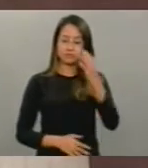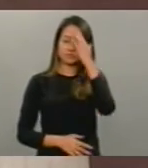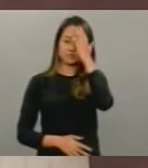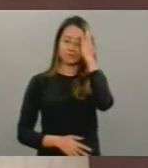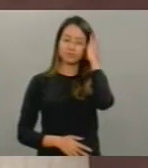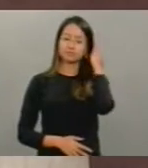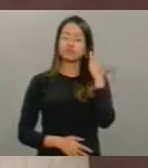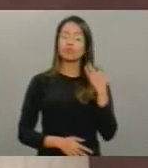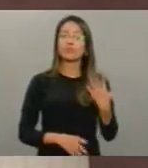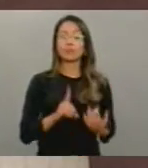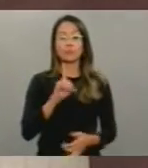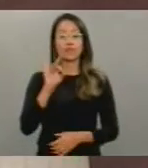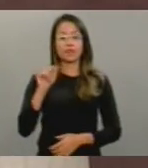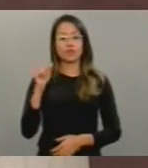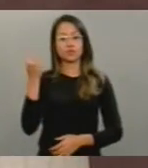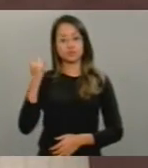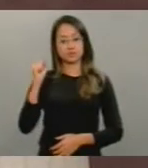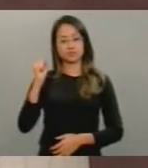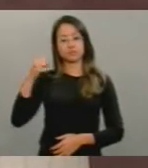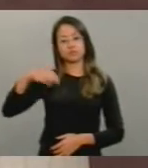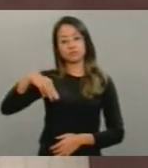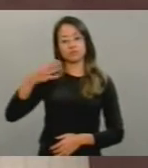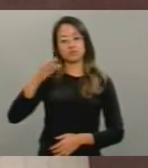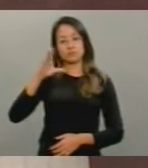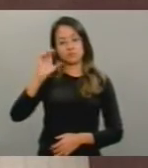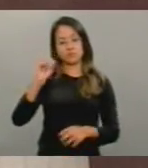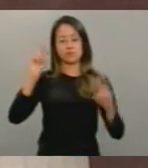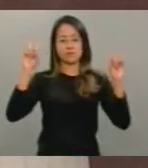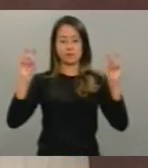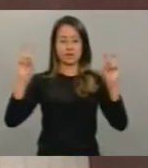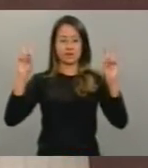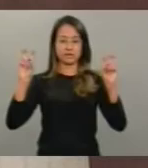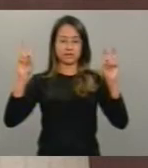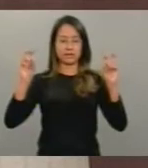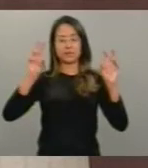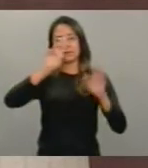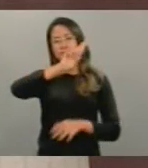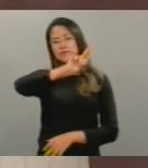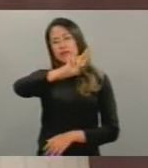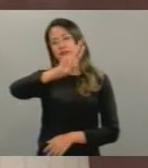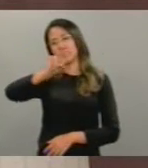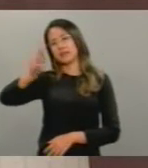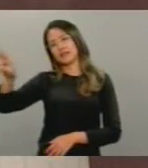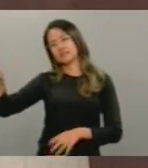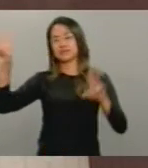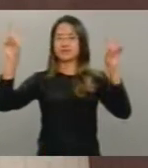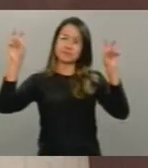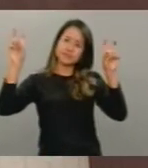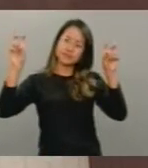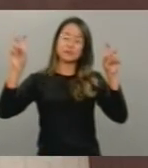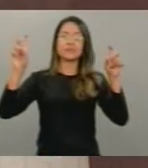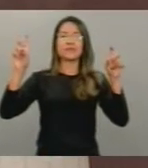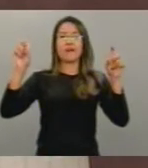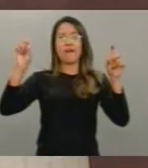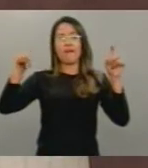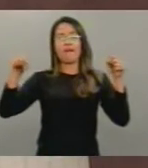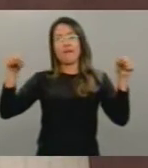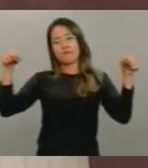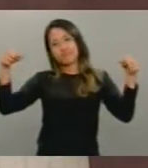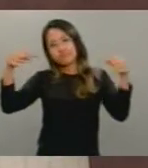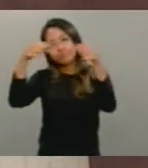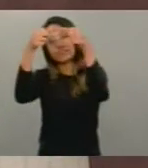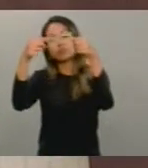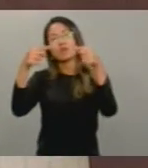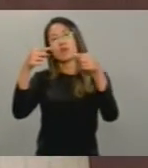Esse 8 de março, portanto, em que vários temas relativos às violências todas contra